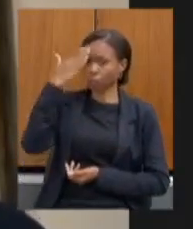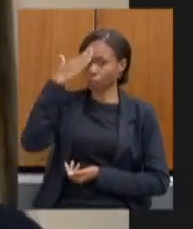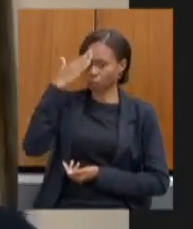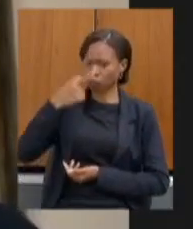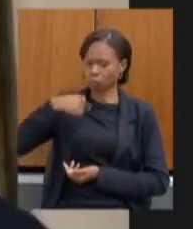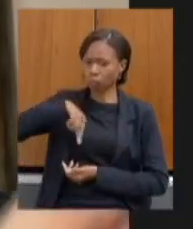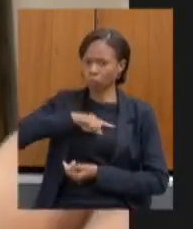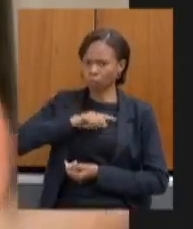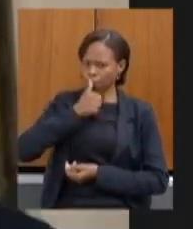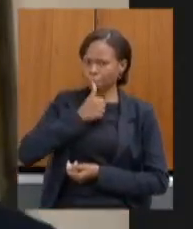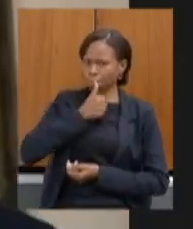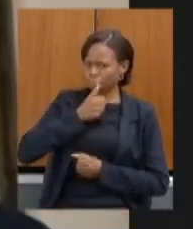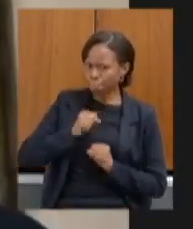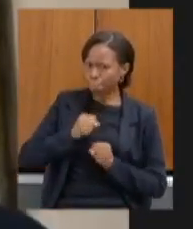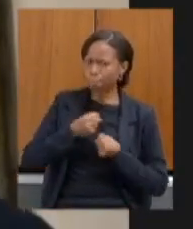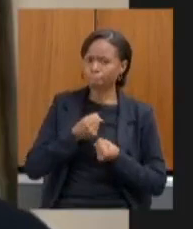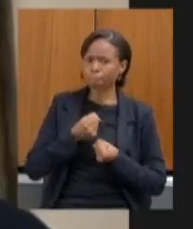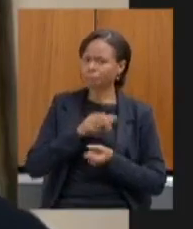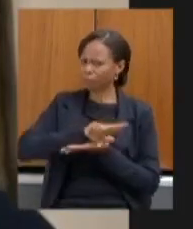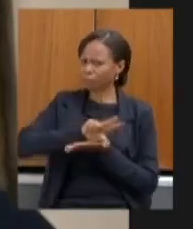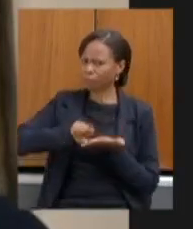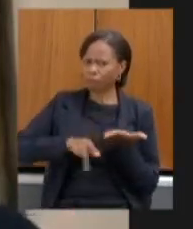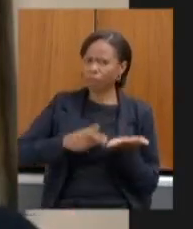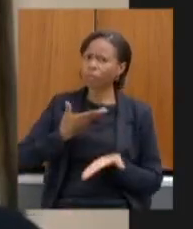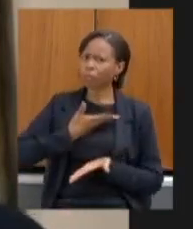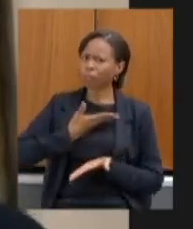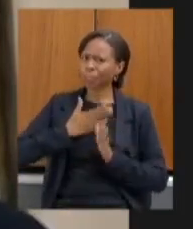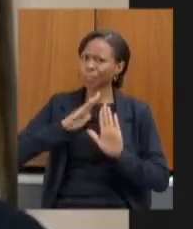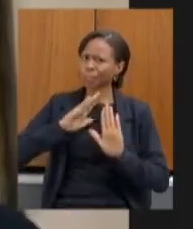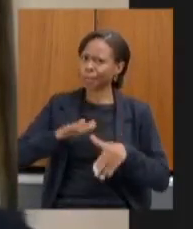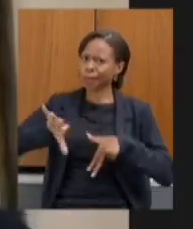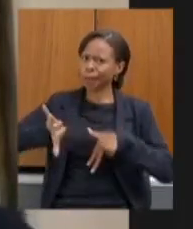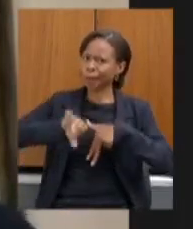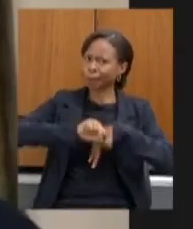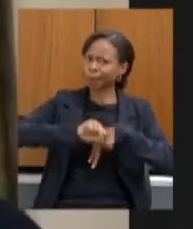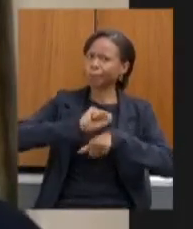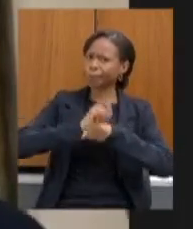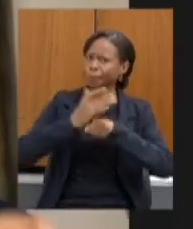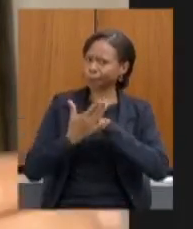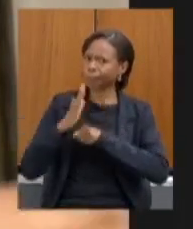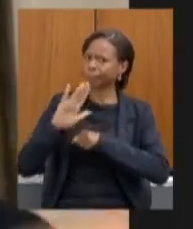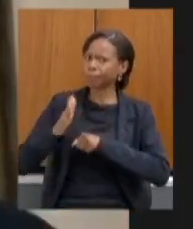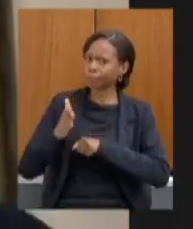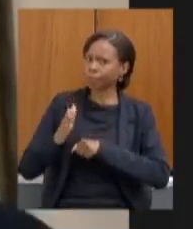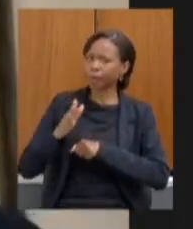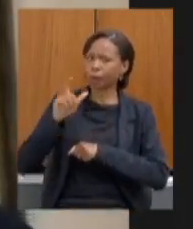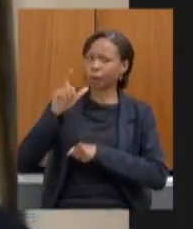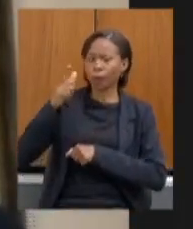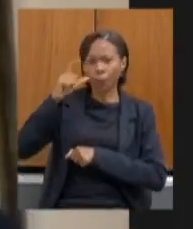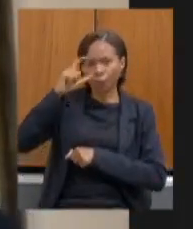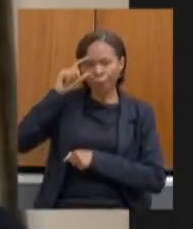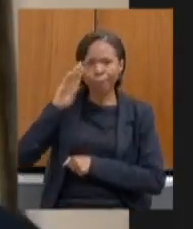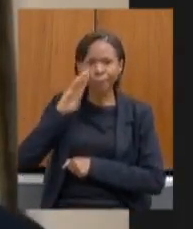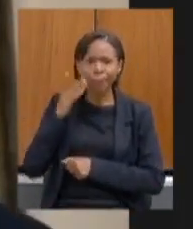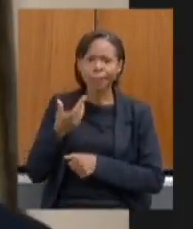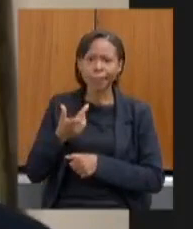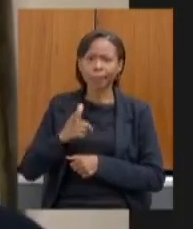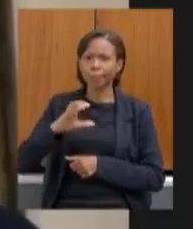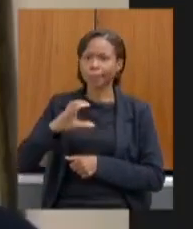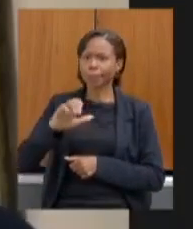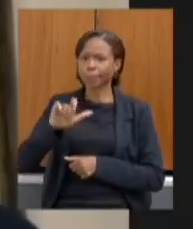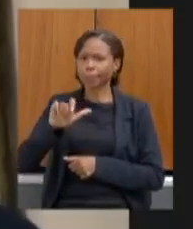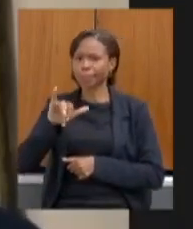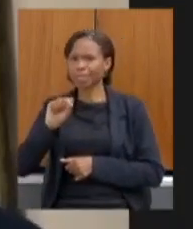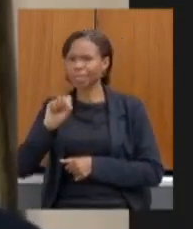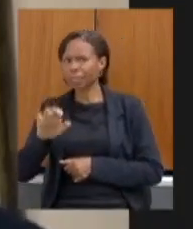esforço, nós temos aí vários colegas que foram contaminados pela Covid, o Duarte Berchi, a Celise Laviola,